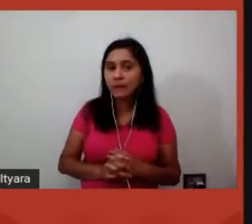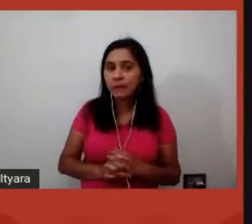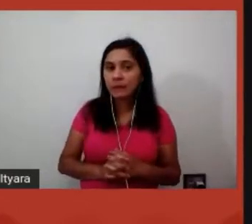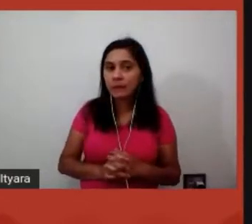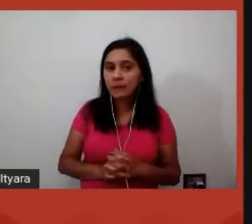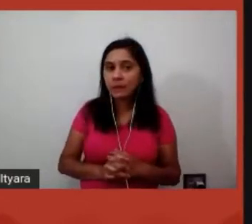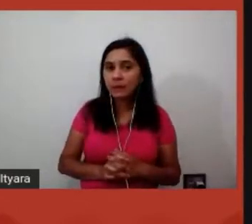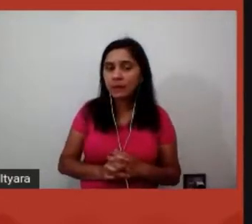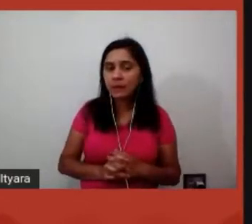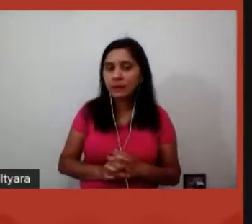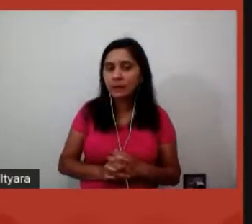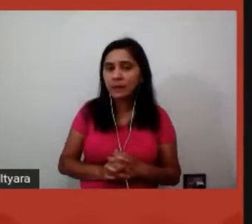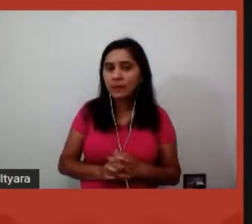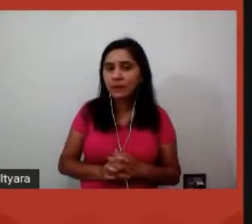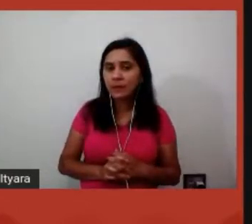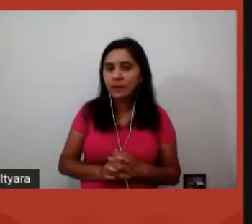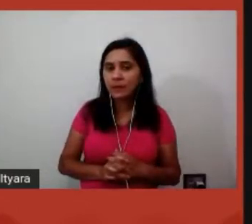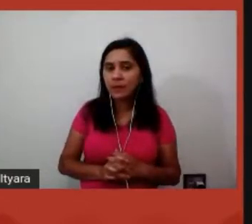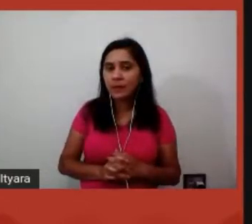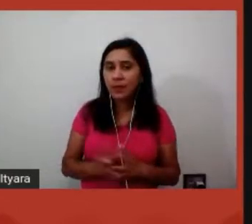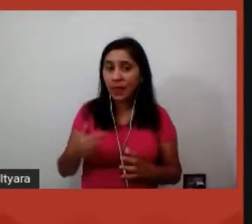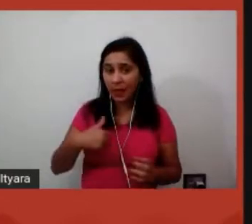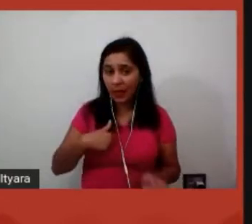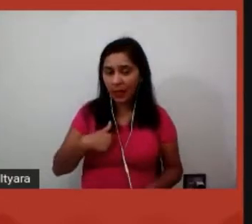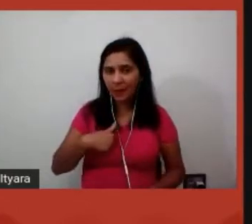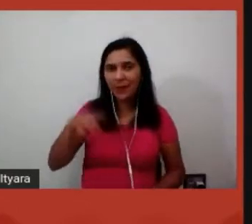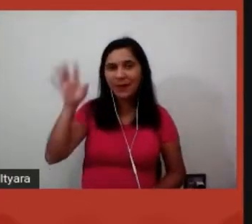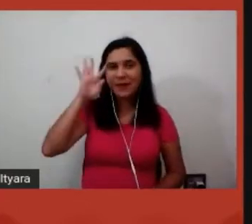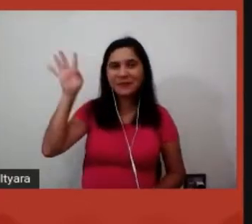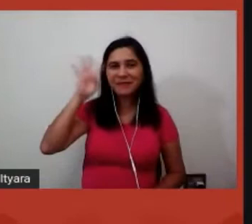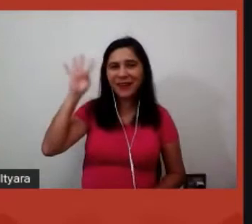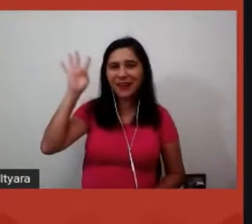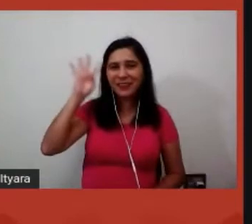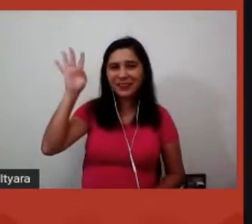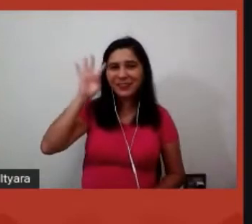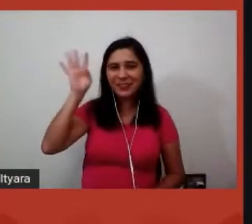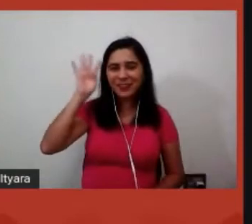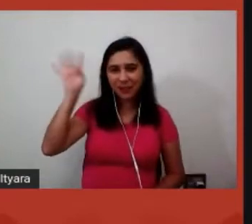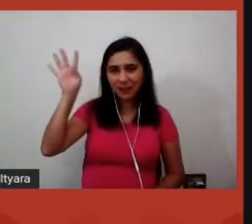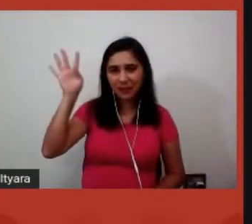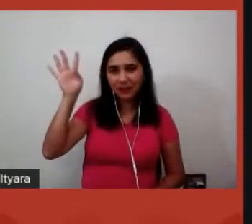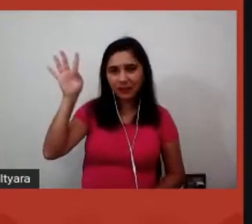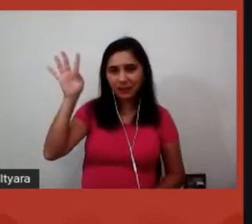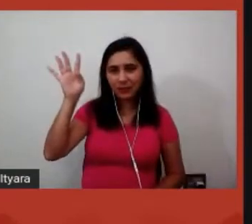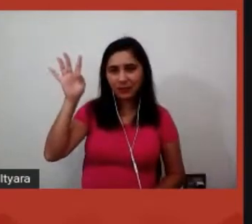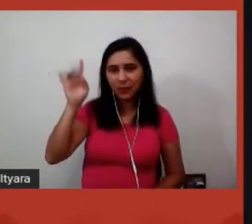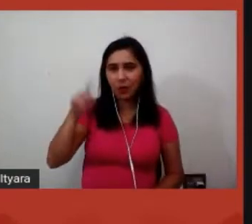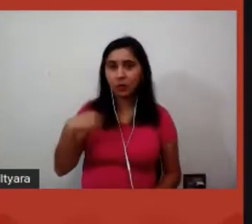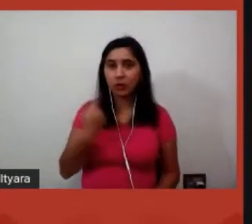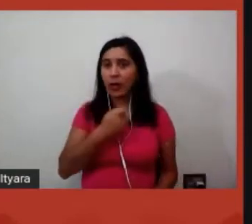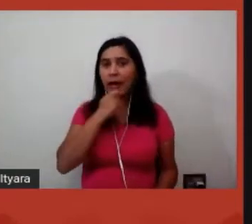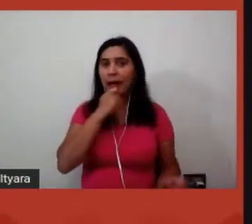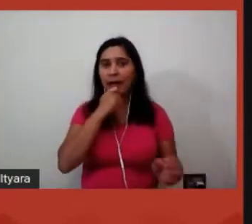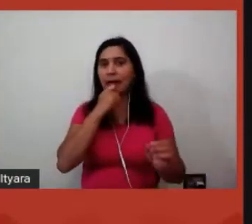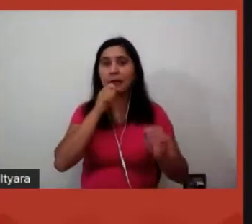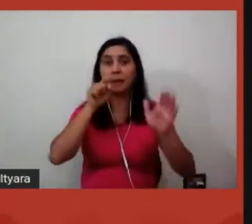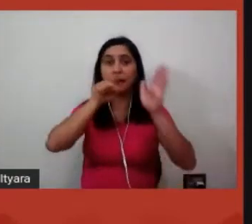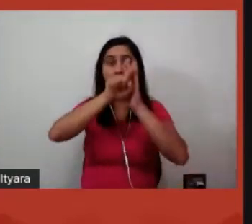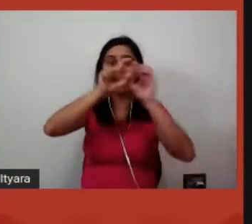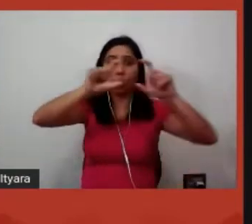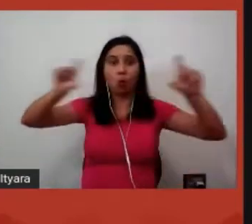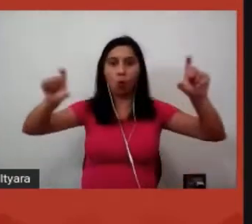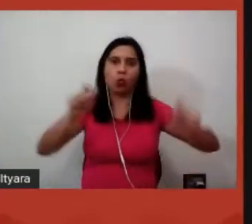que eu fico imaginando, né? A gente ainda não tem boas perguntas, tem dúvidas em